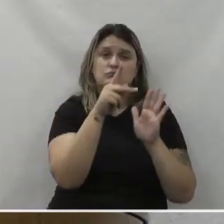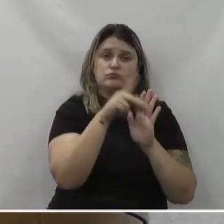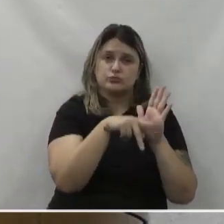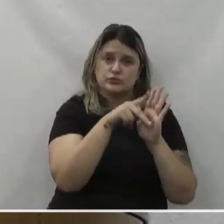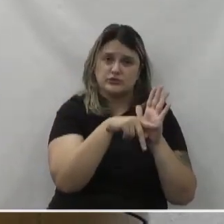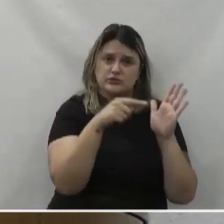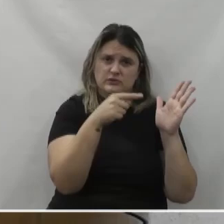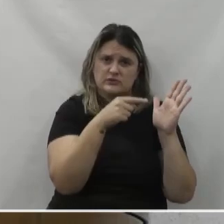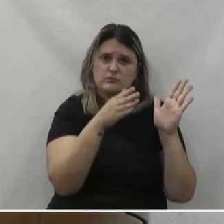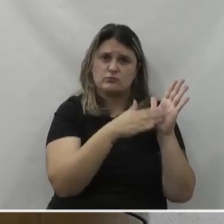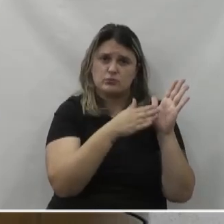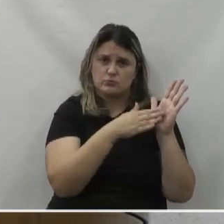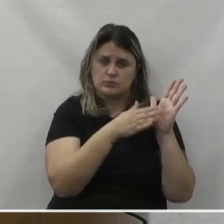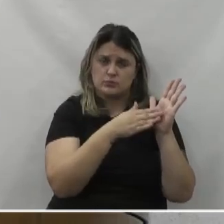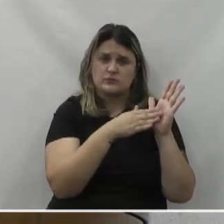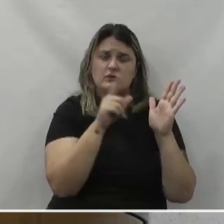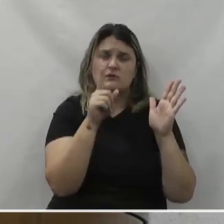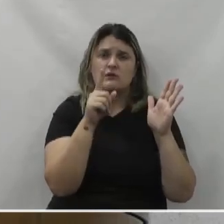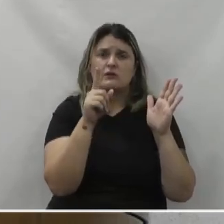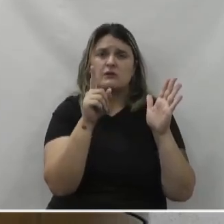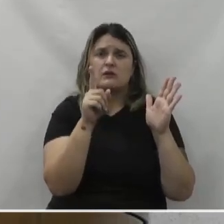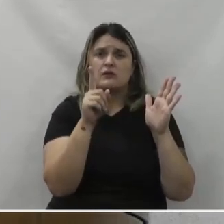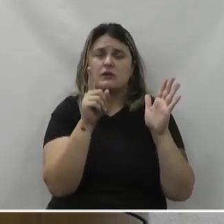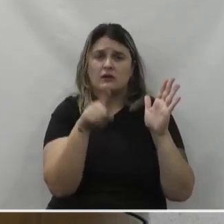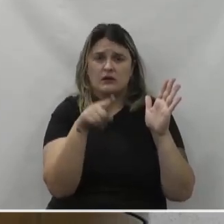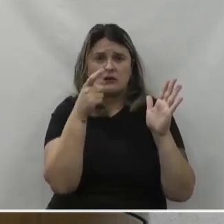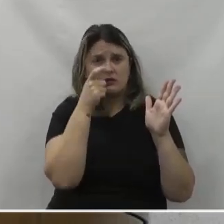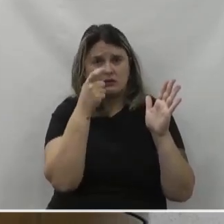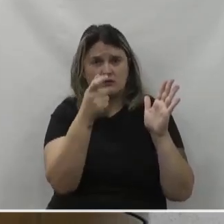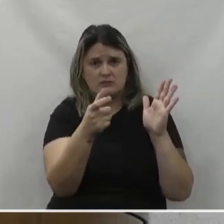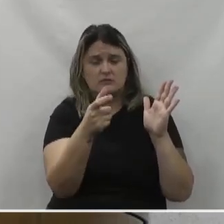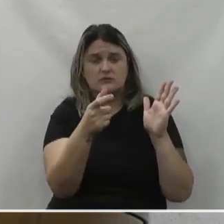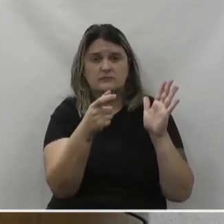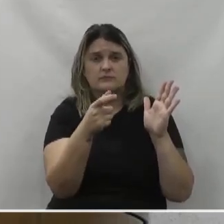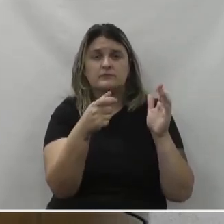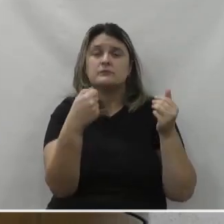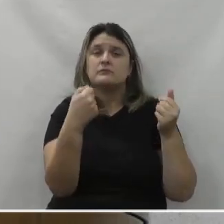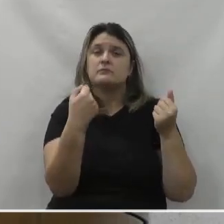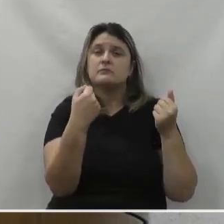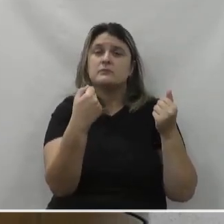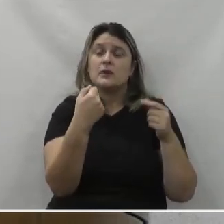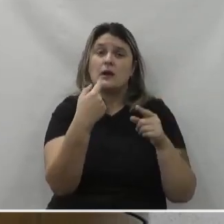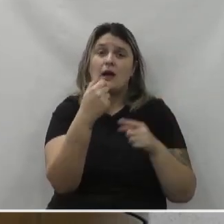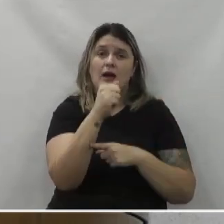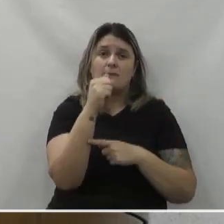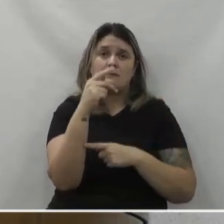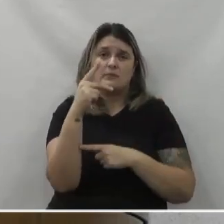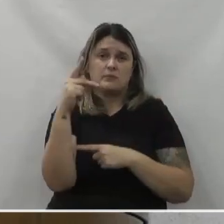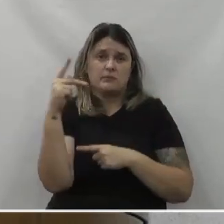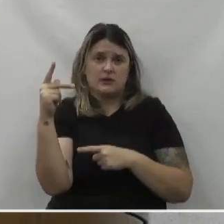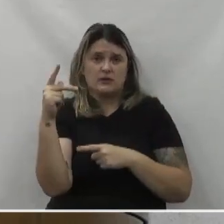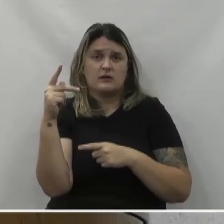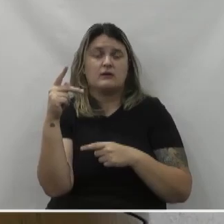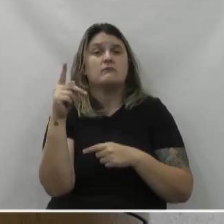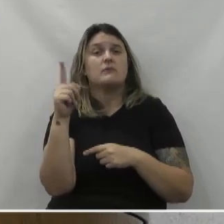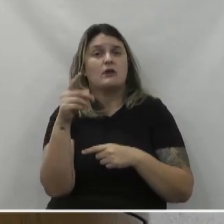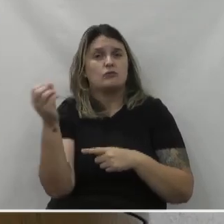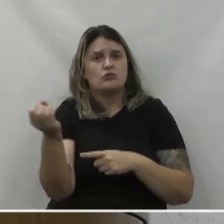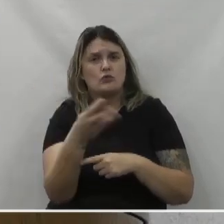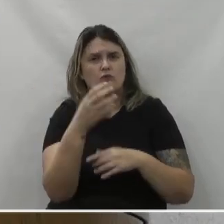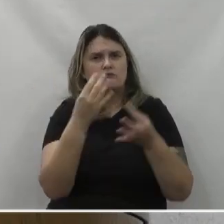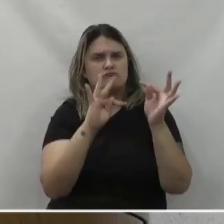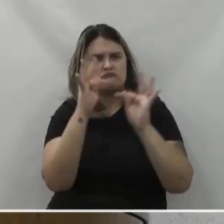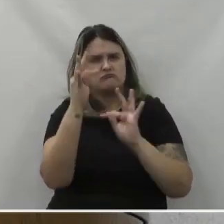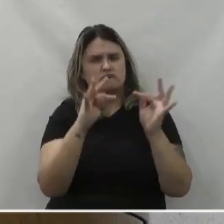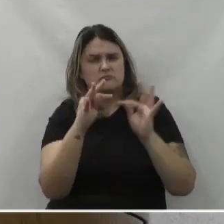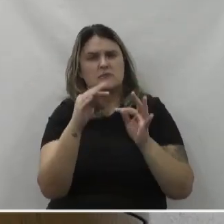a gente analisando, é até interessante. A gente vê que a PPP ela veio para inovar,